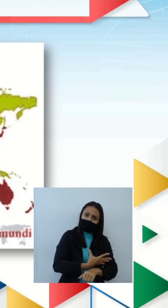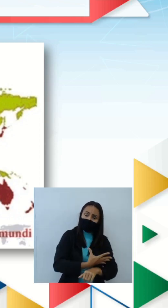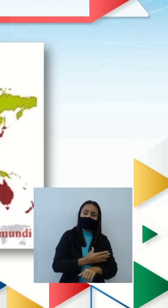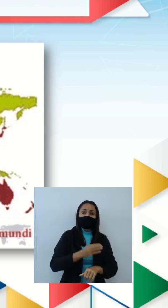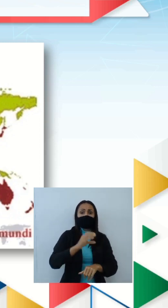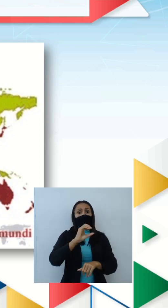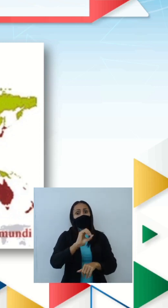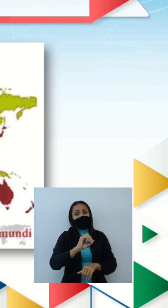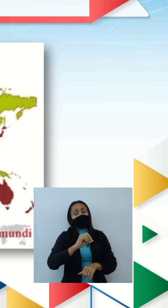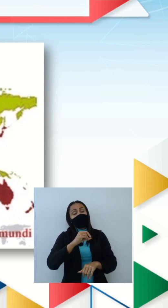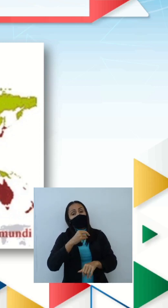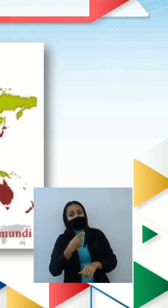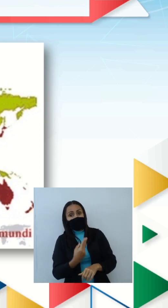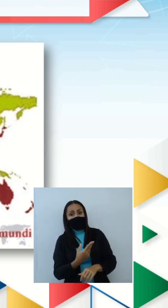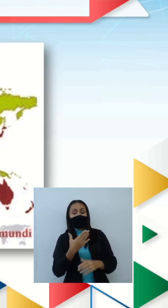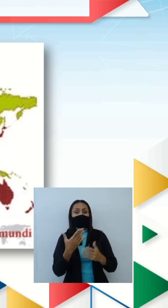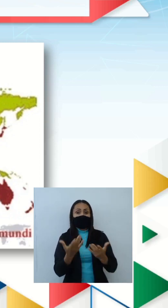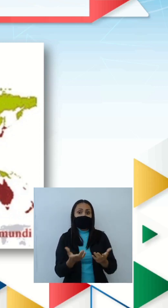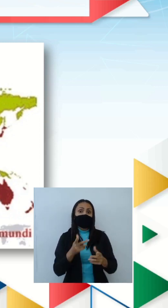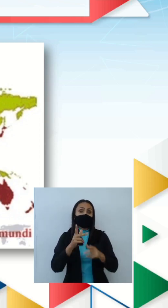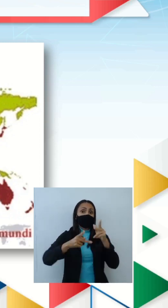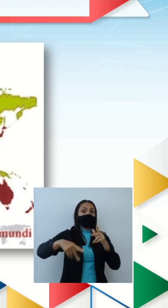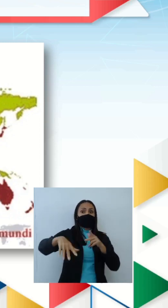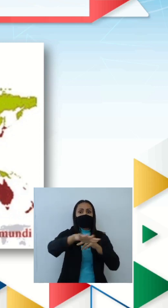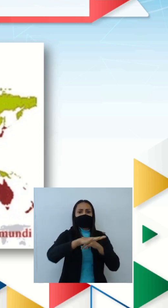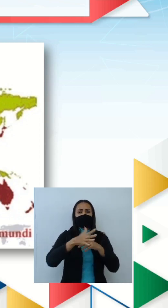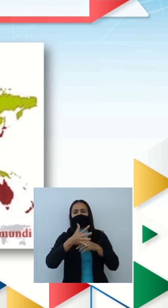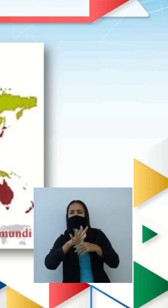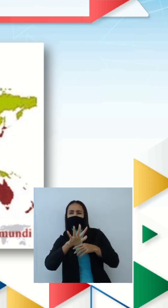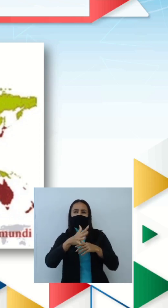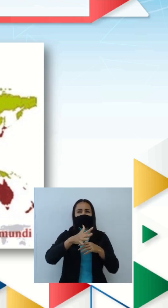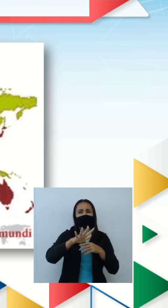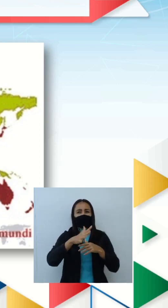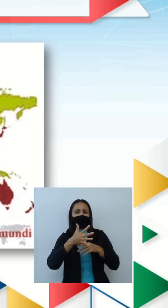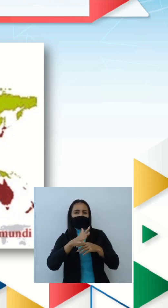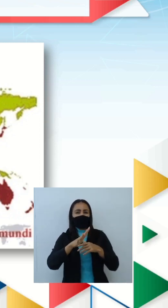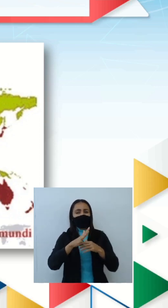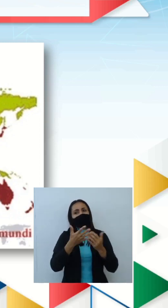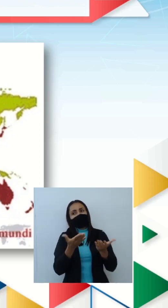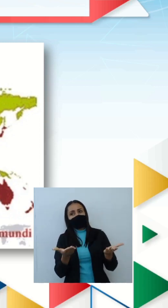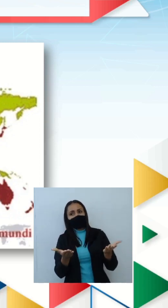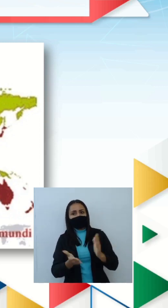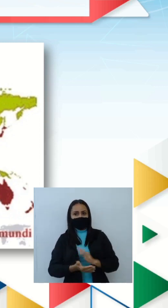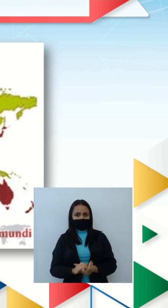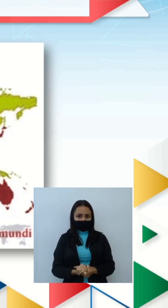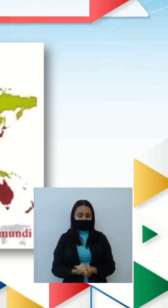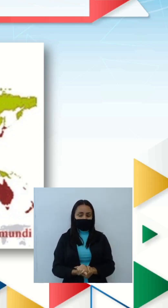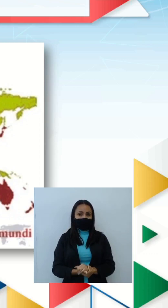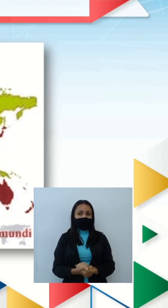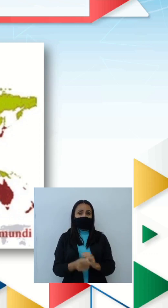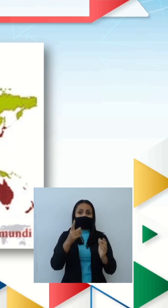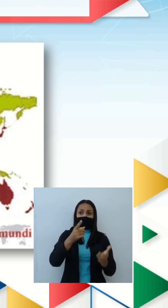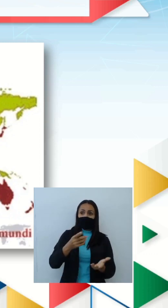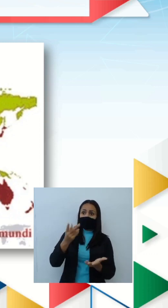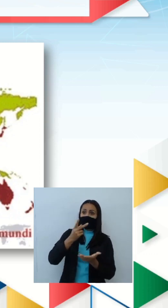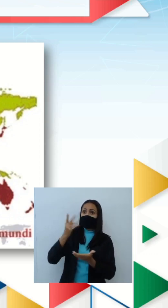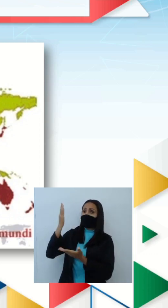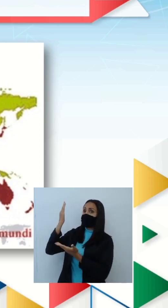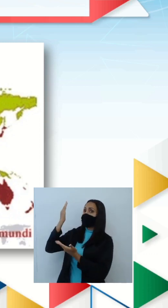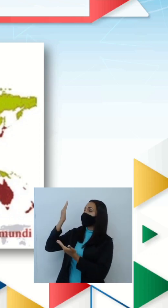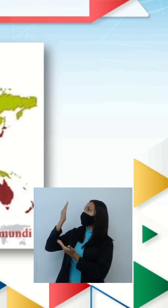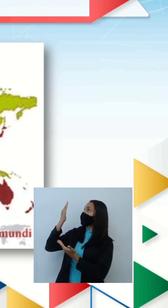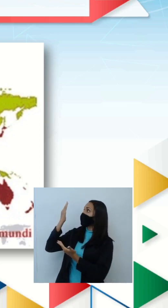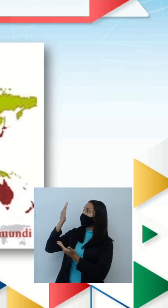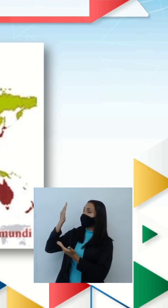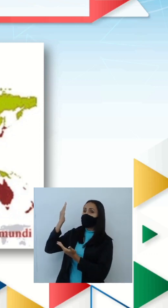gerando riquezas, a população está mais ou menos, enfim. Então, aí no mapa, dá para mostrar